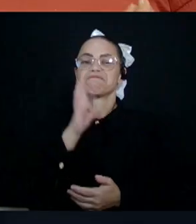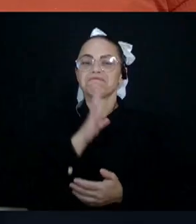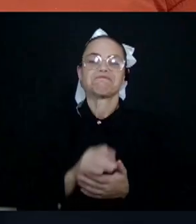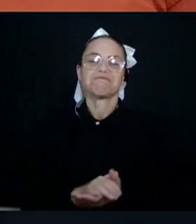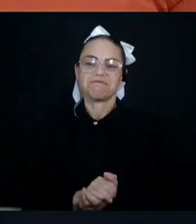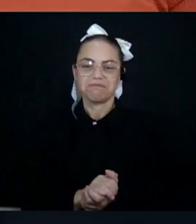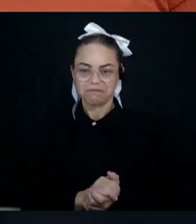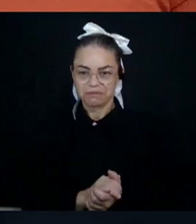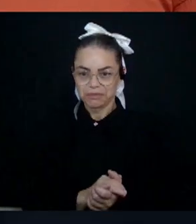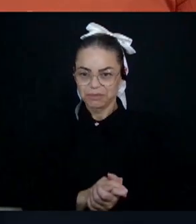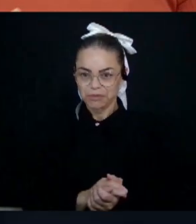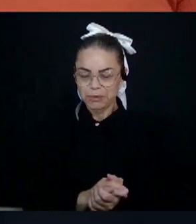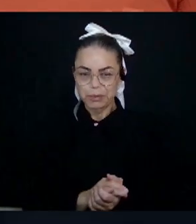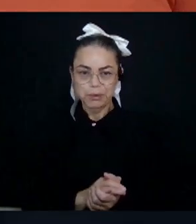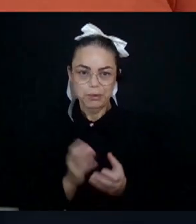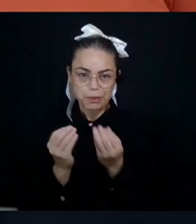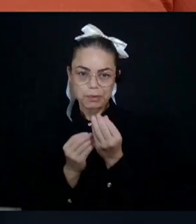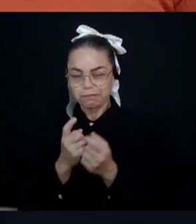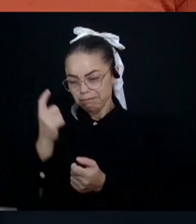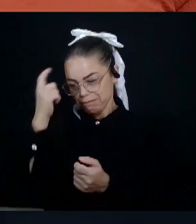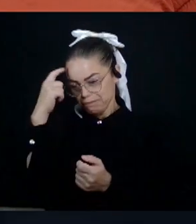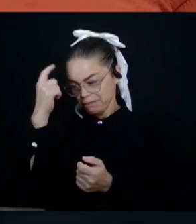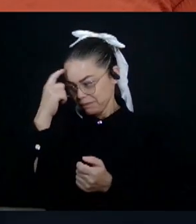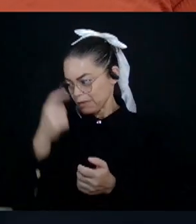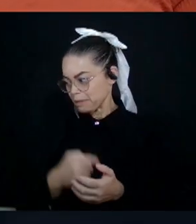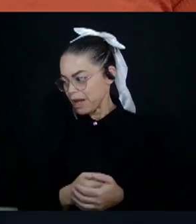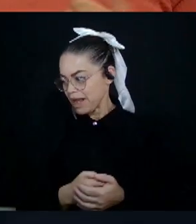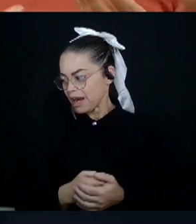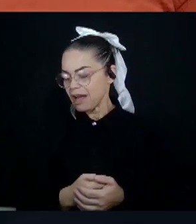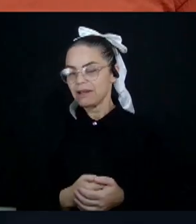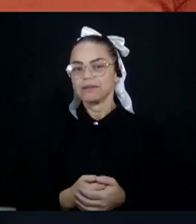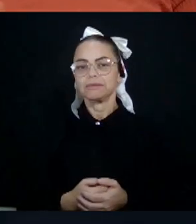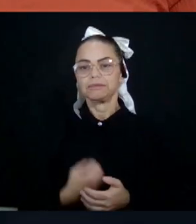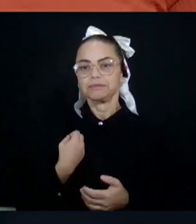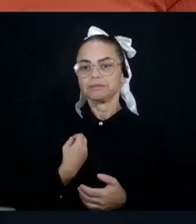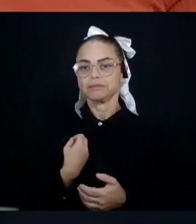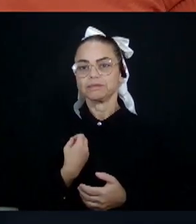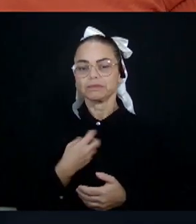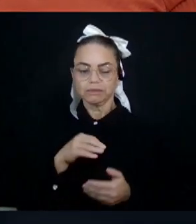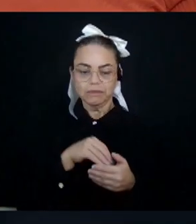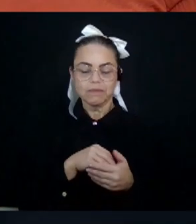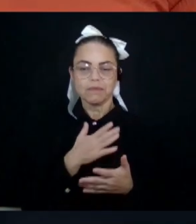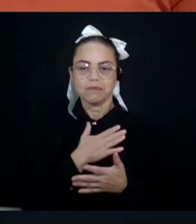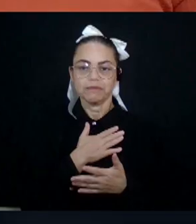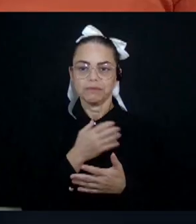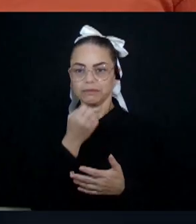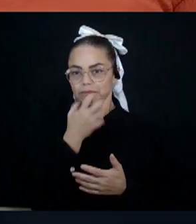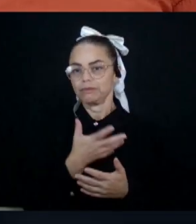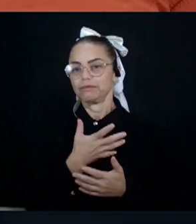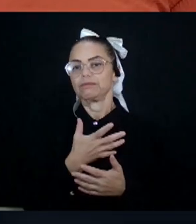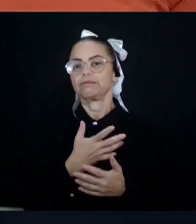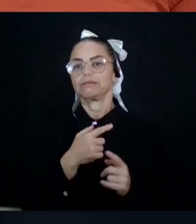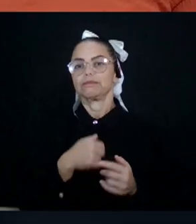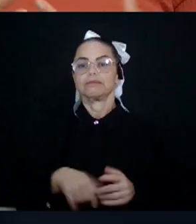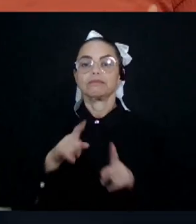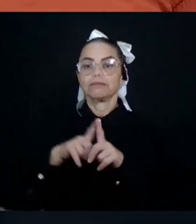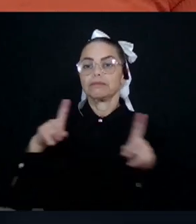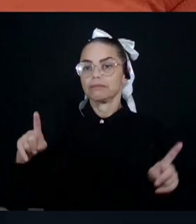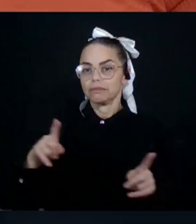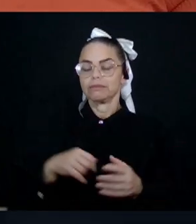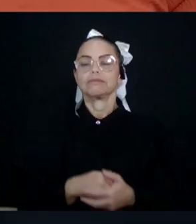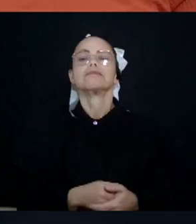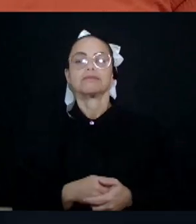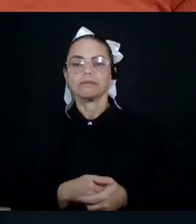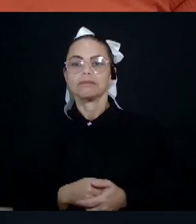A forma de pensar, né, que o Wellington traz para a gente é algo muito positivo, mas, né,